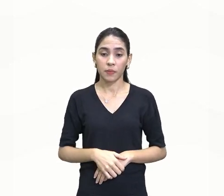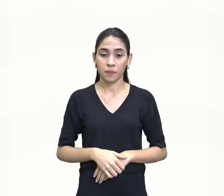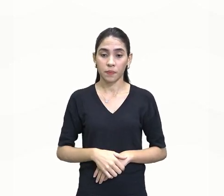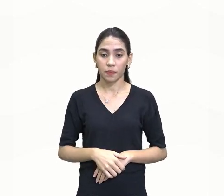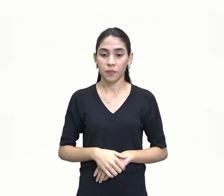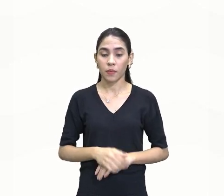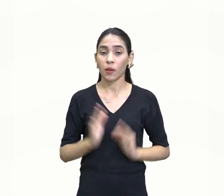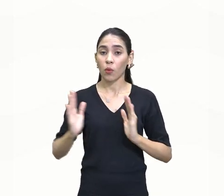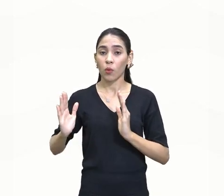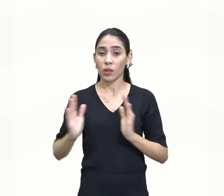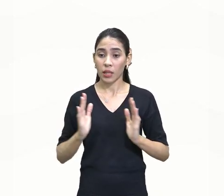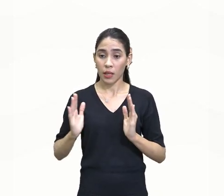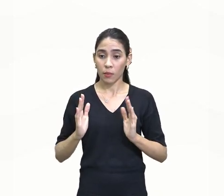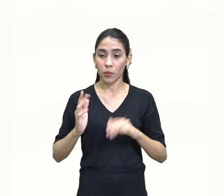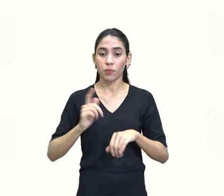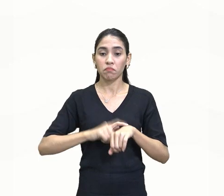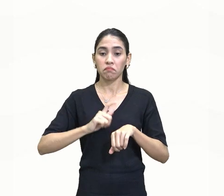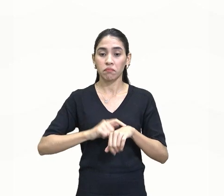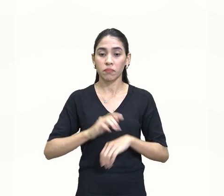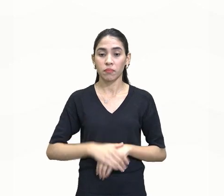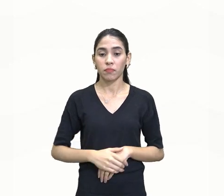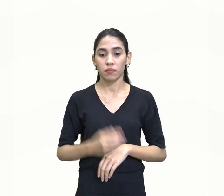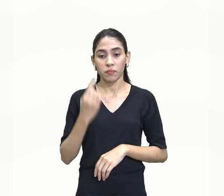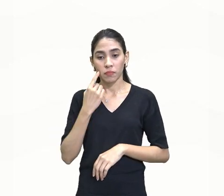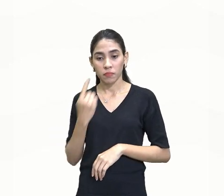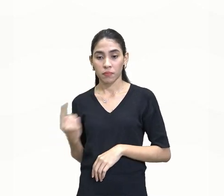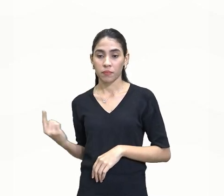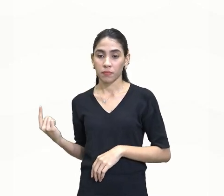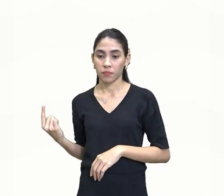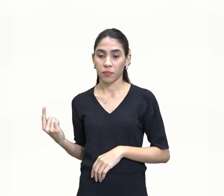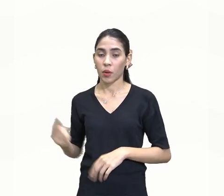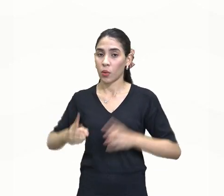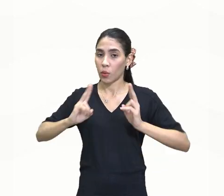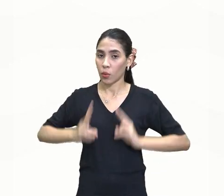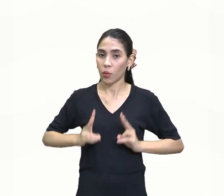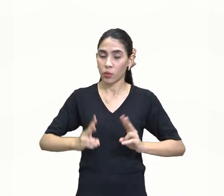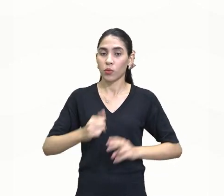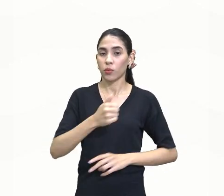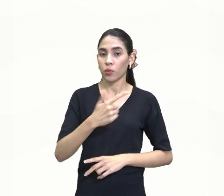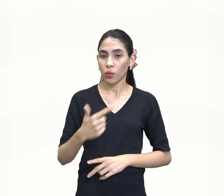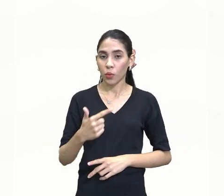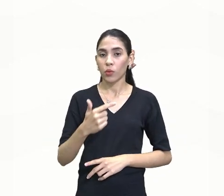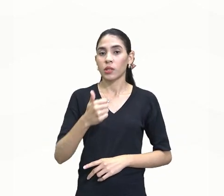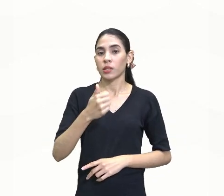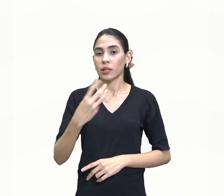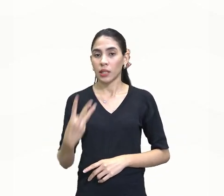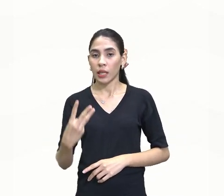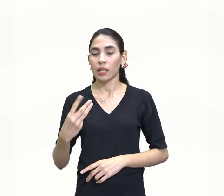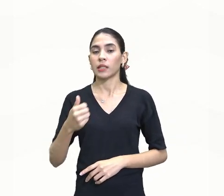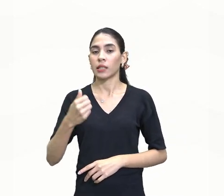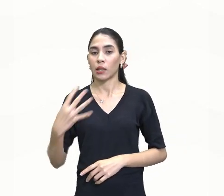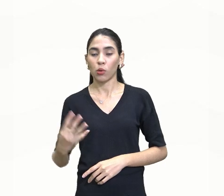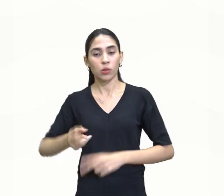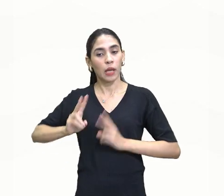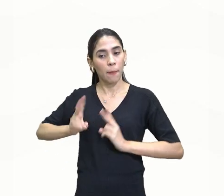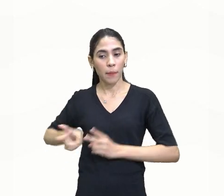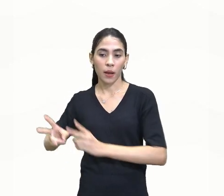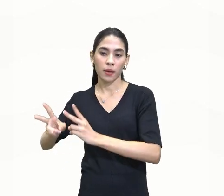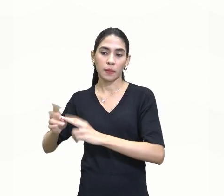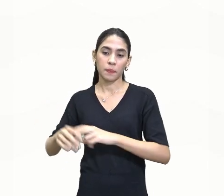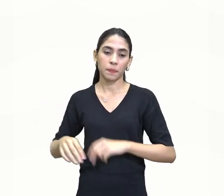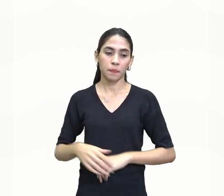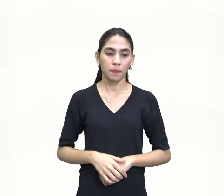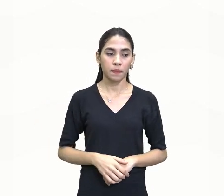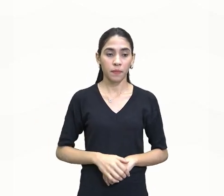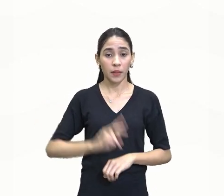ó, começamos aqui e paramos aqui no 11, mas isso continua, 12, 13 e assim por diante. Vamos verificar